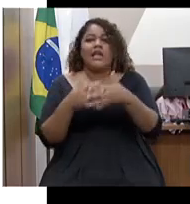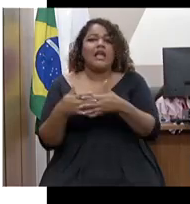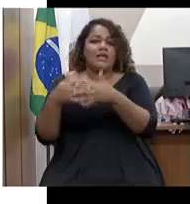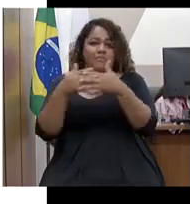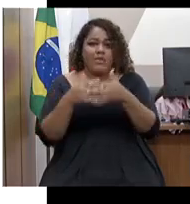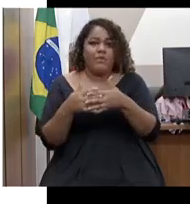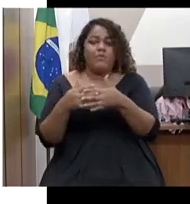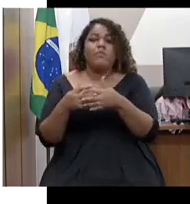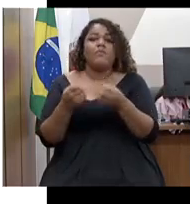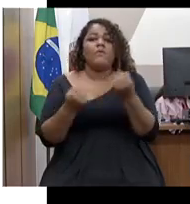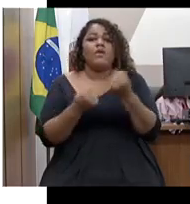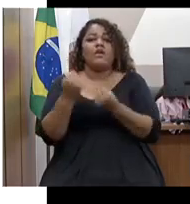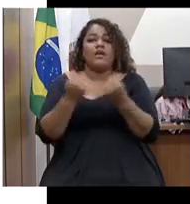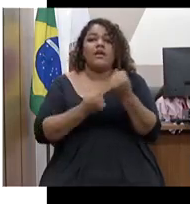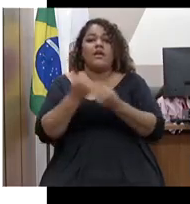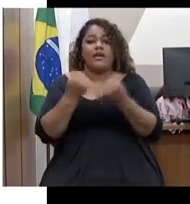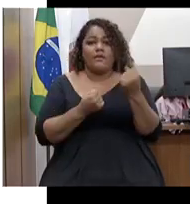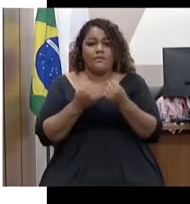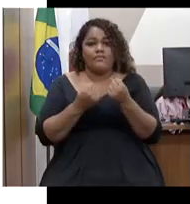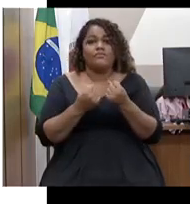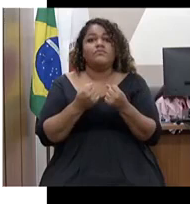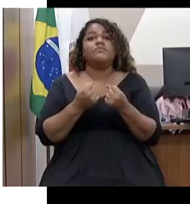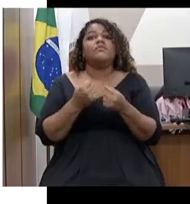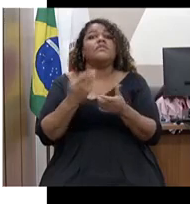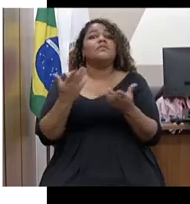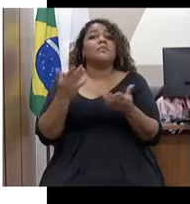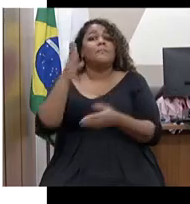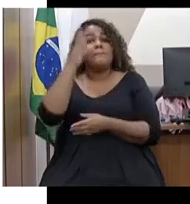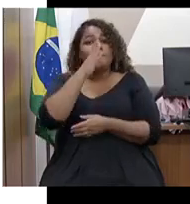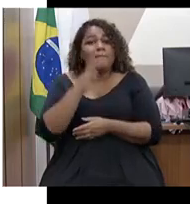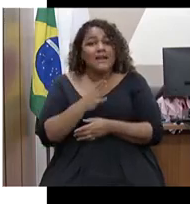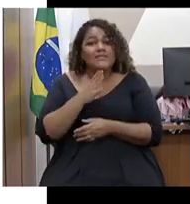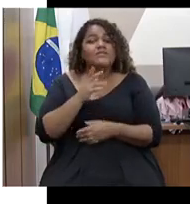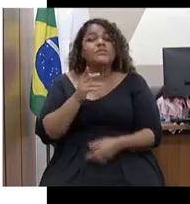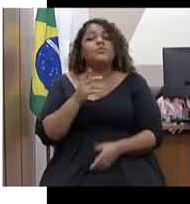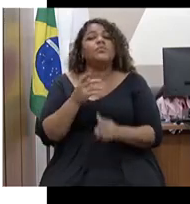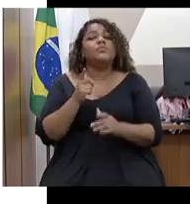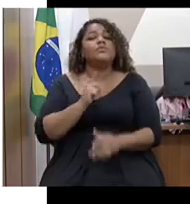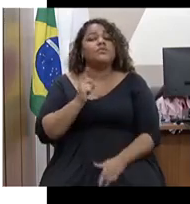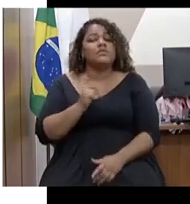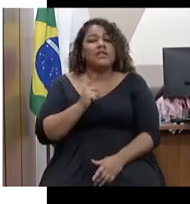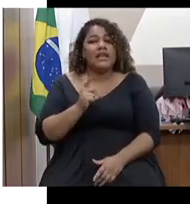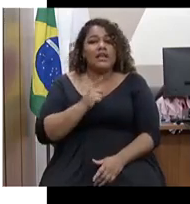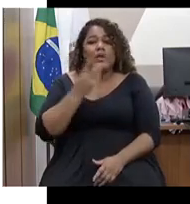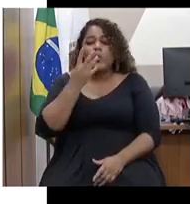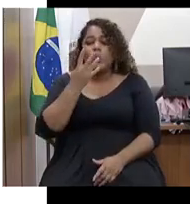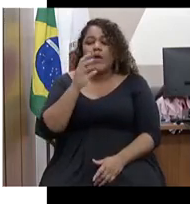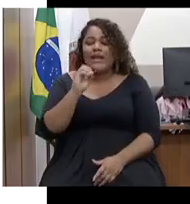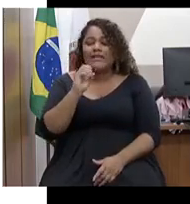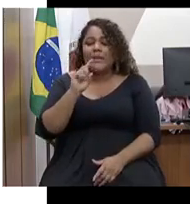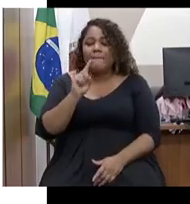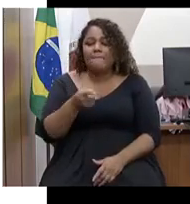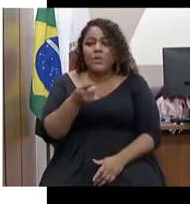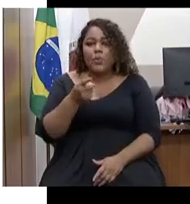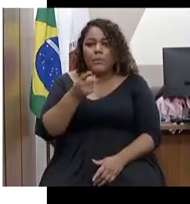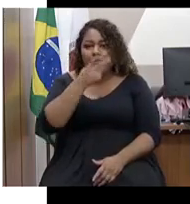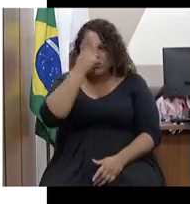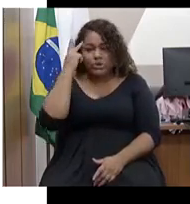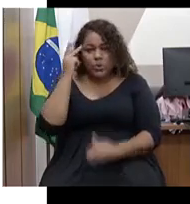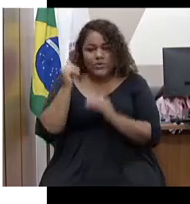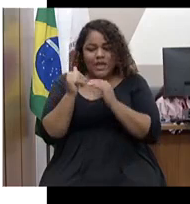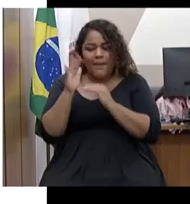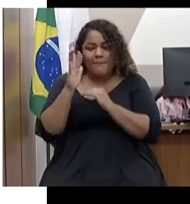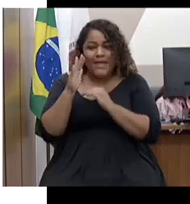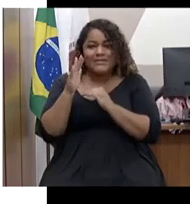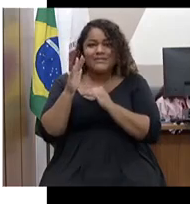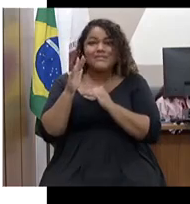não sei se vocês sabem disso O Brasil mata por ano de trânsito 40 mil pessoas a mais de 10 anos ou seja morre nesses